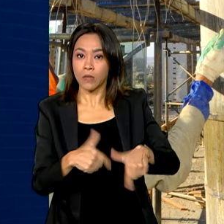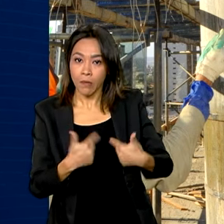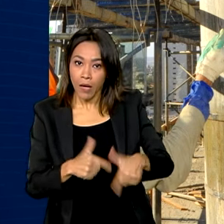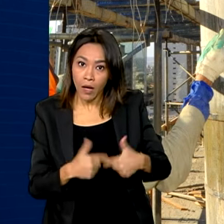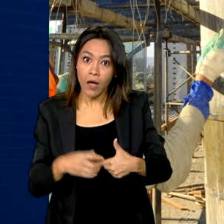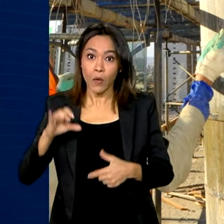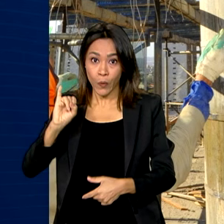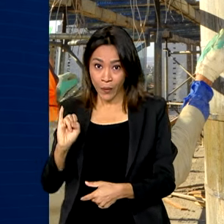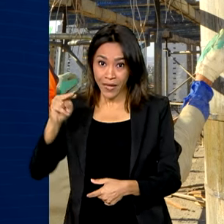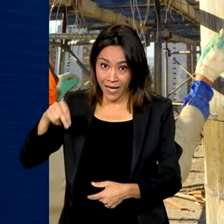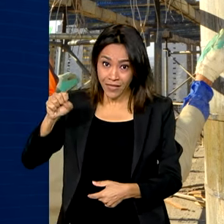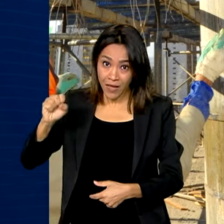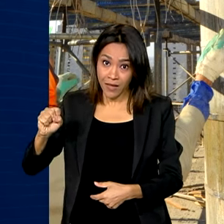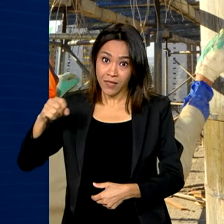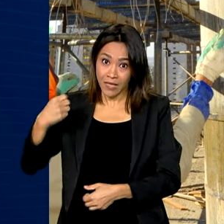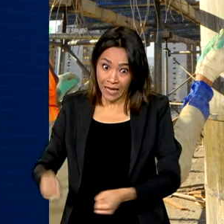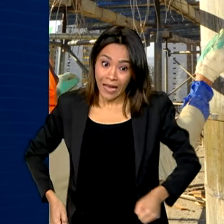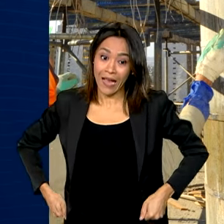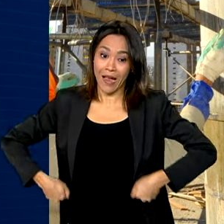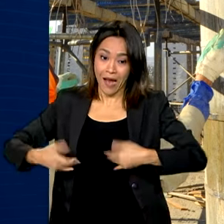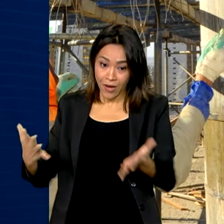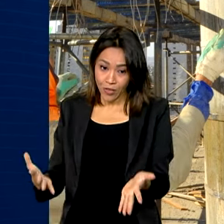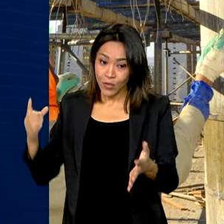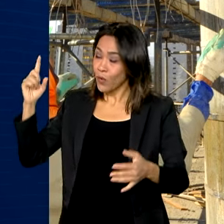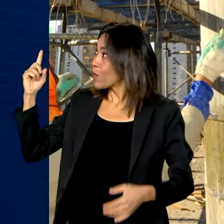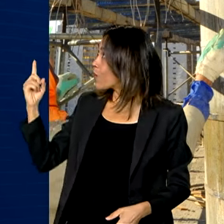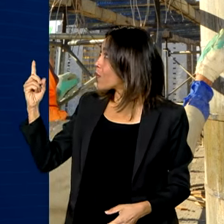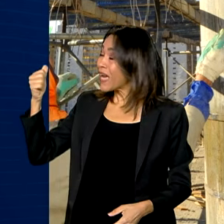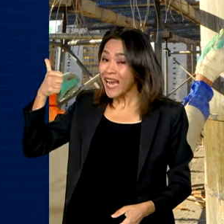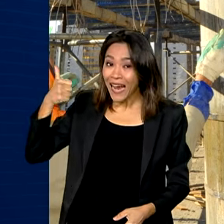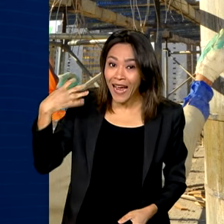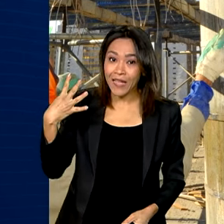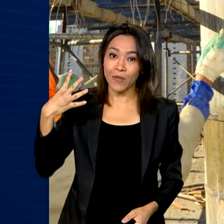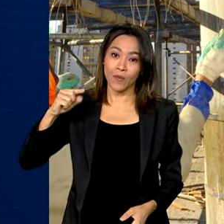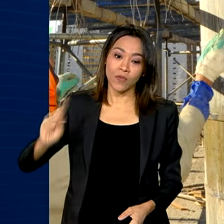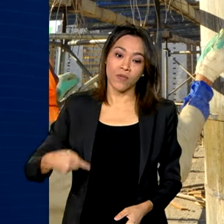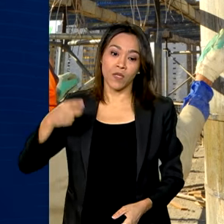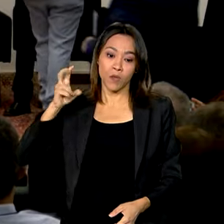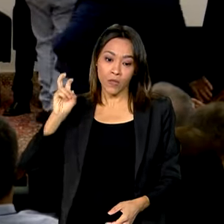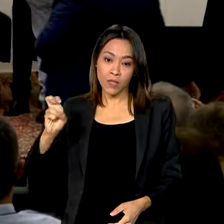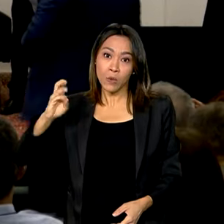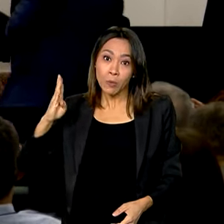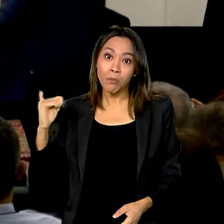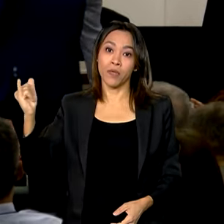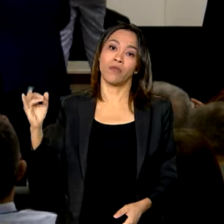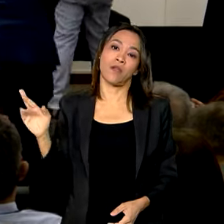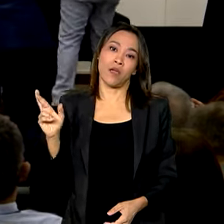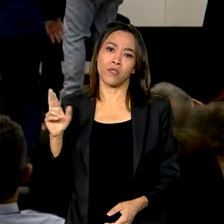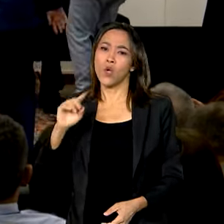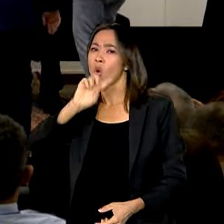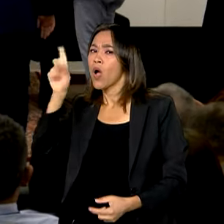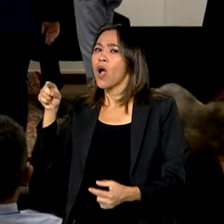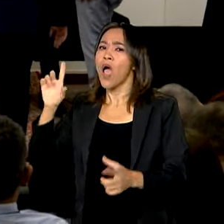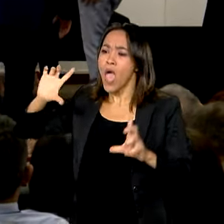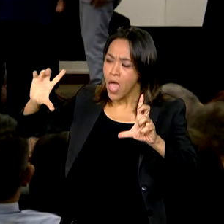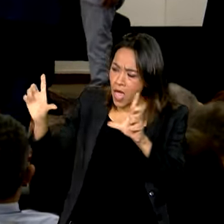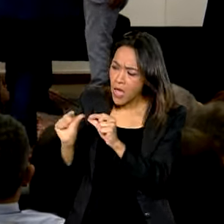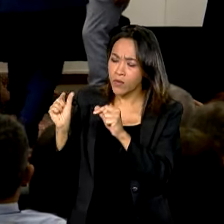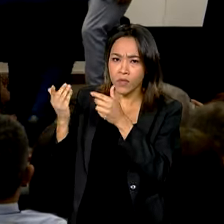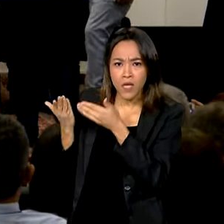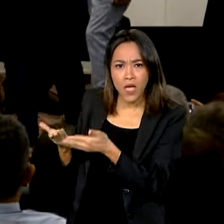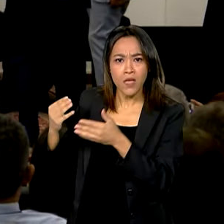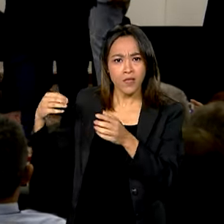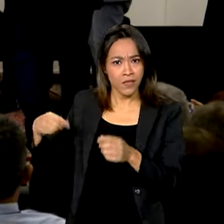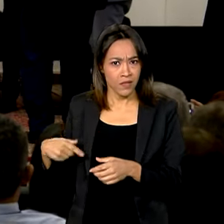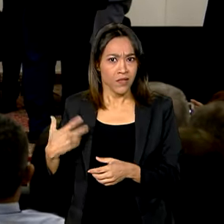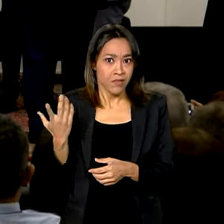gastou em 2021 cerca de 14,5 bilhões de reais. Para reduzir essas ocorrências, o